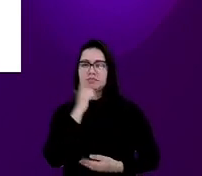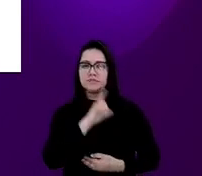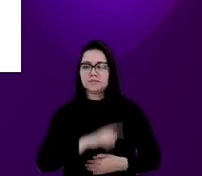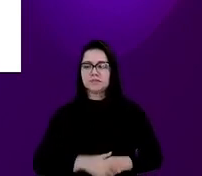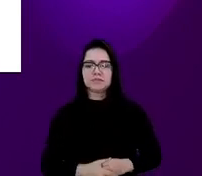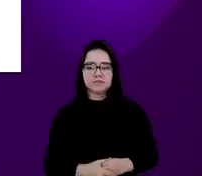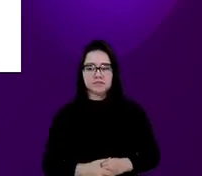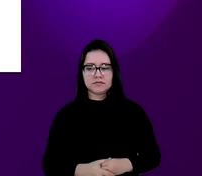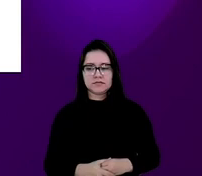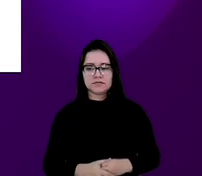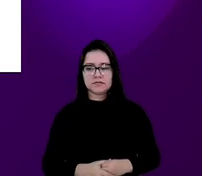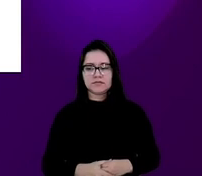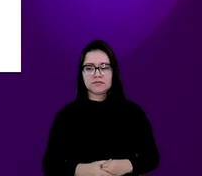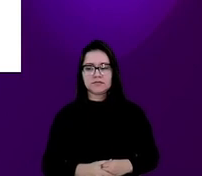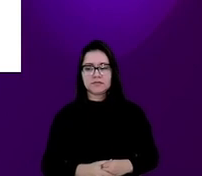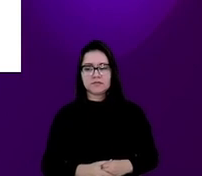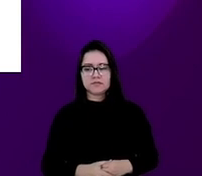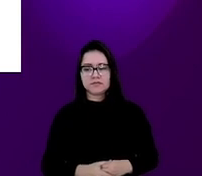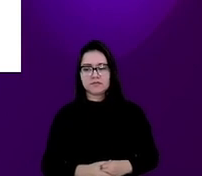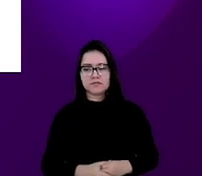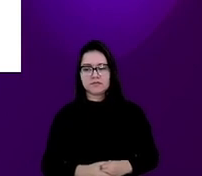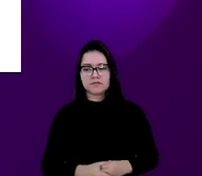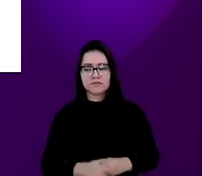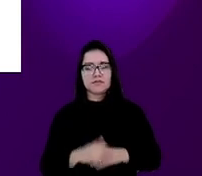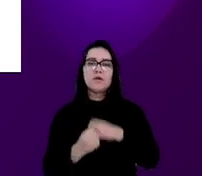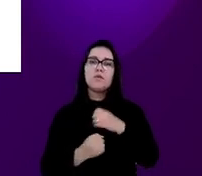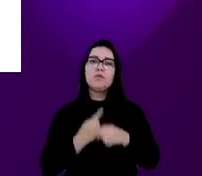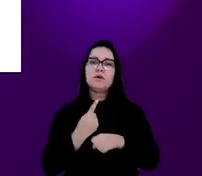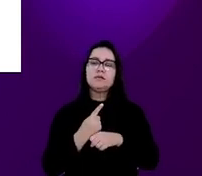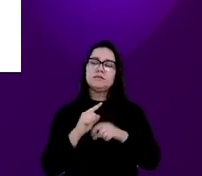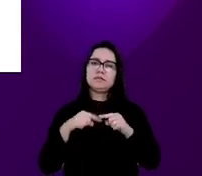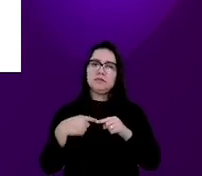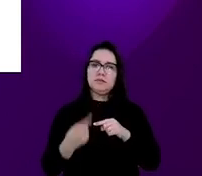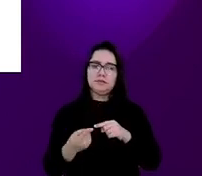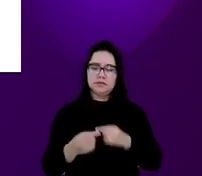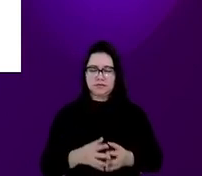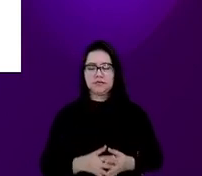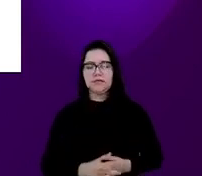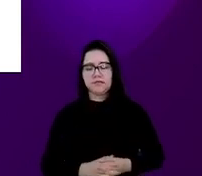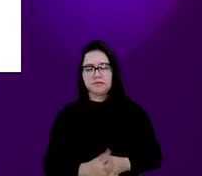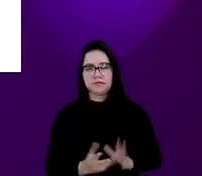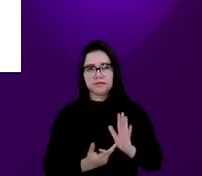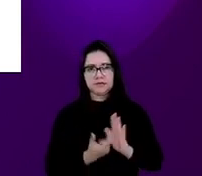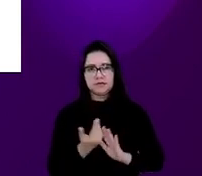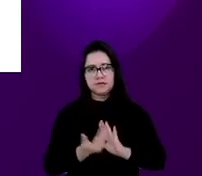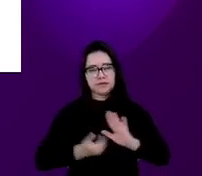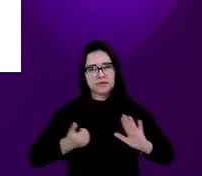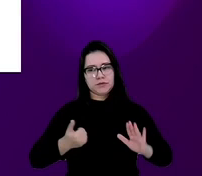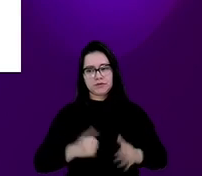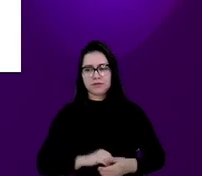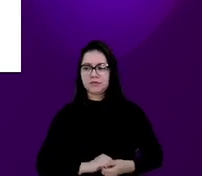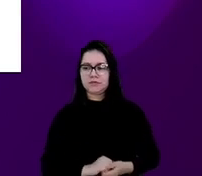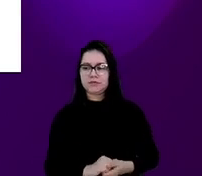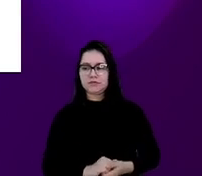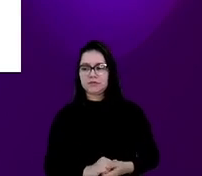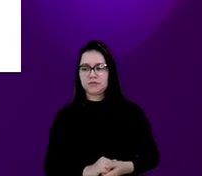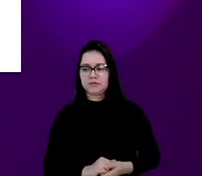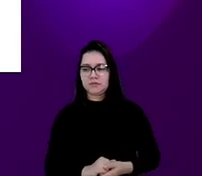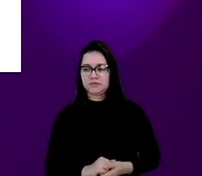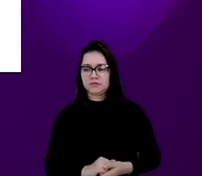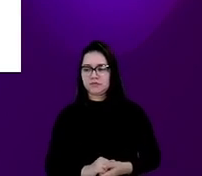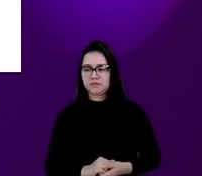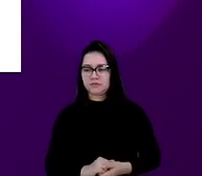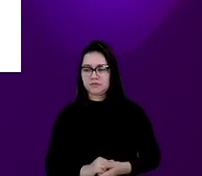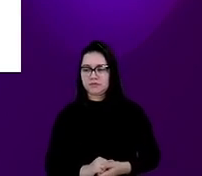Universidade de Indiana, um ano após a cirurgia realizada aqui com a gente. E esse